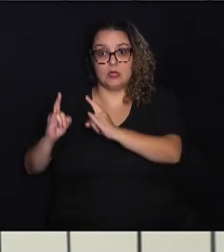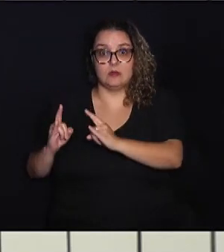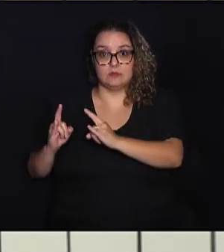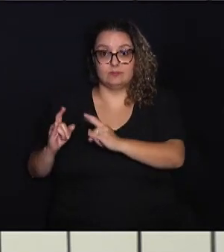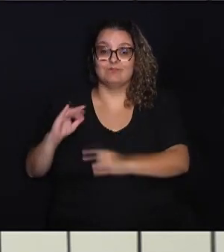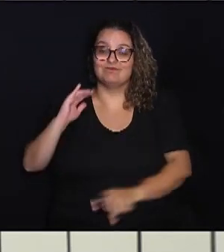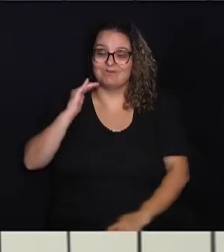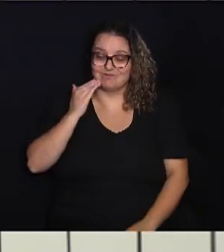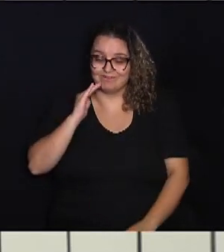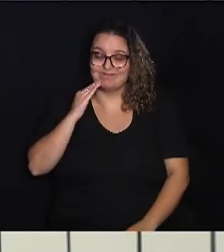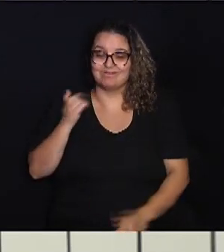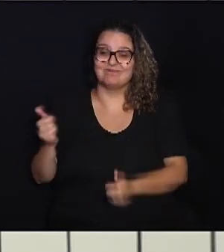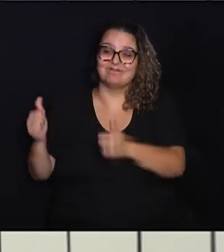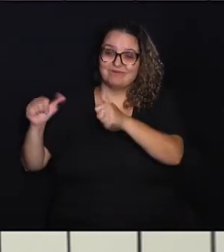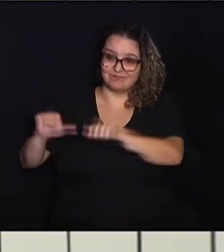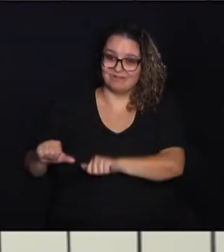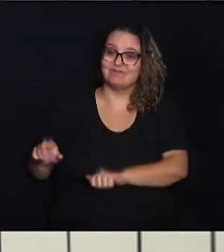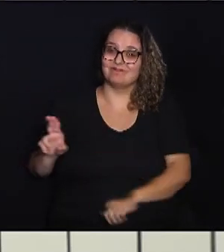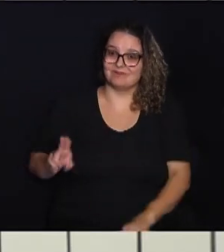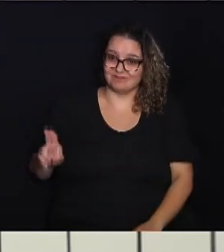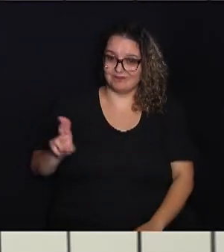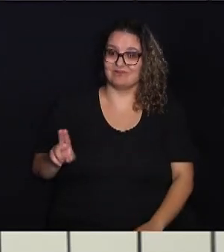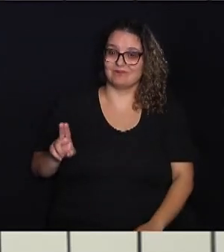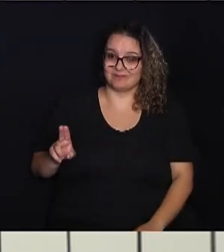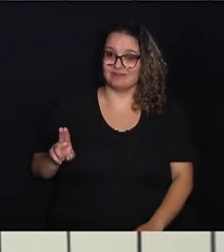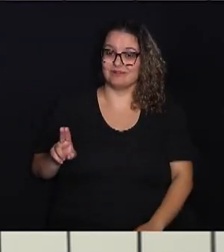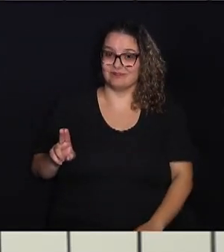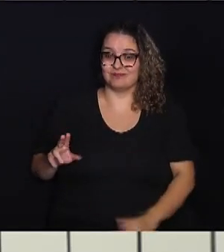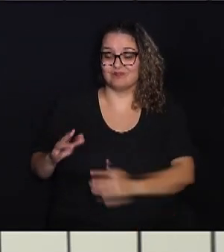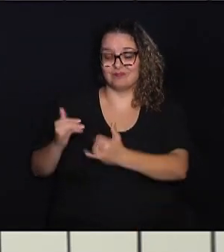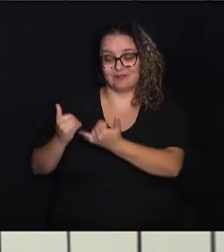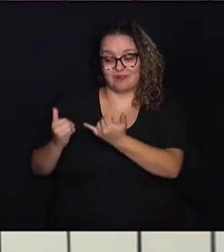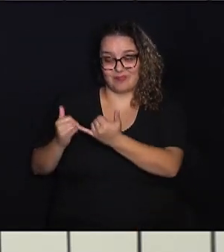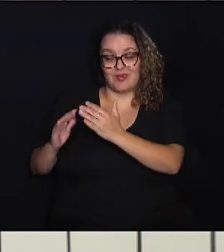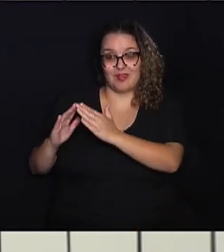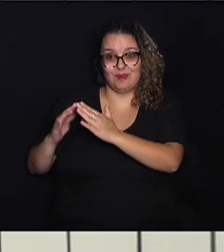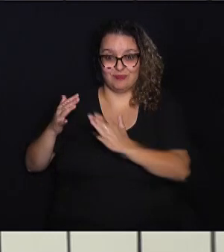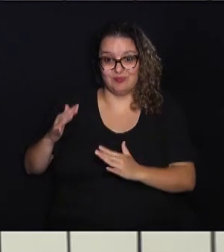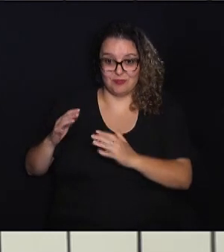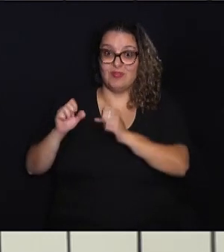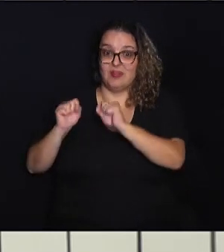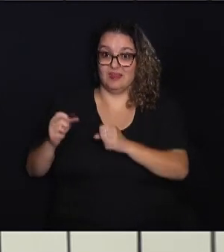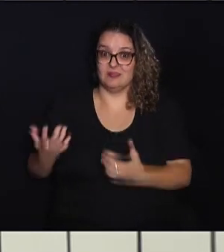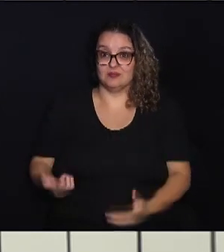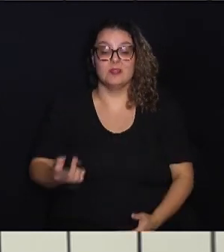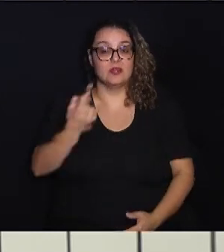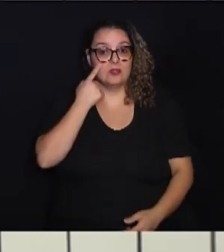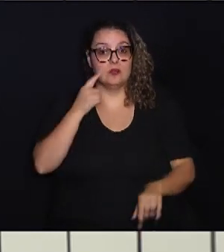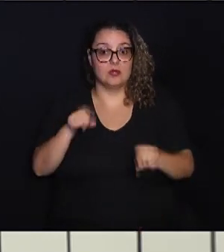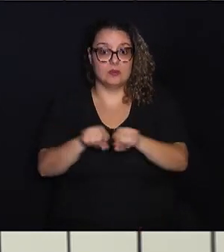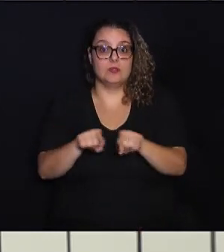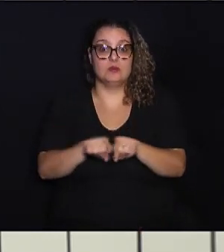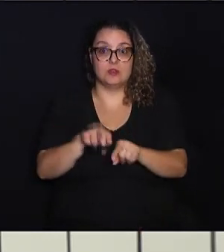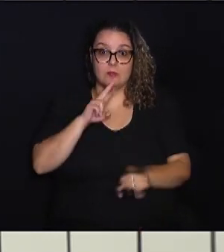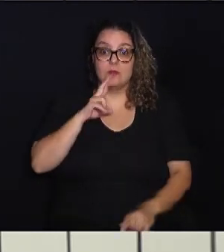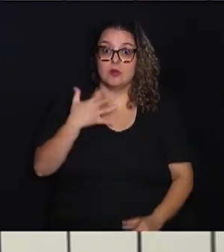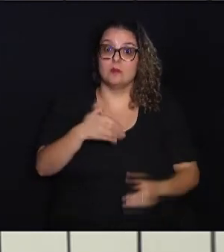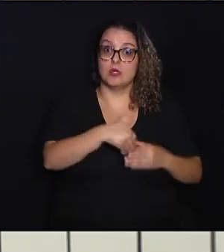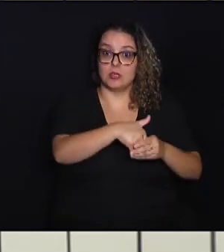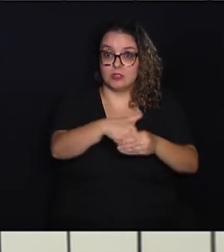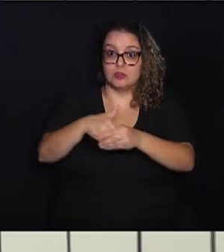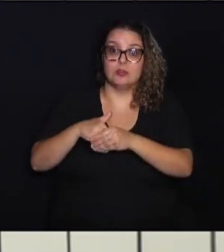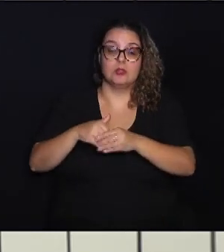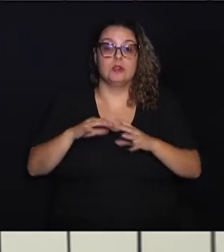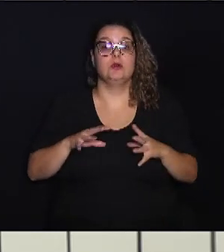em condições precárias de uso e com parte da estrutura comprometida. Confira também o resultado da votação